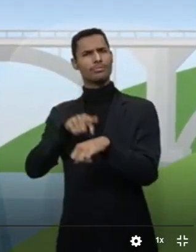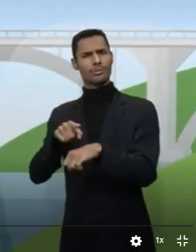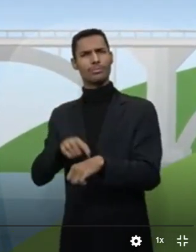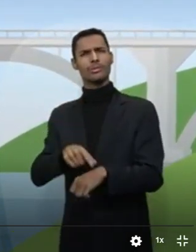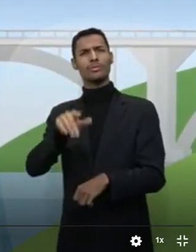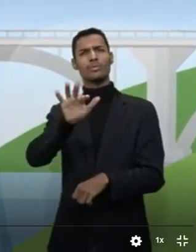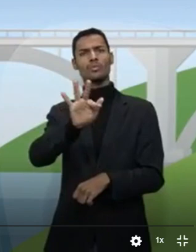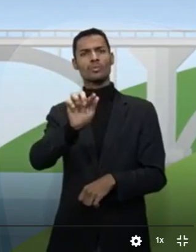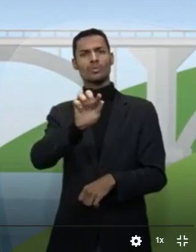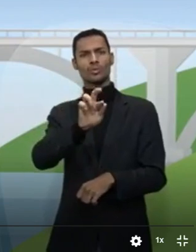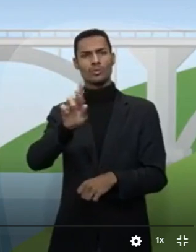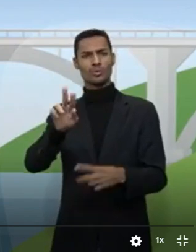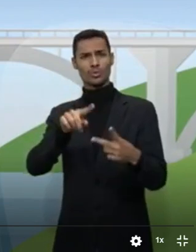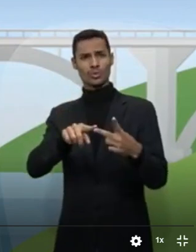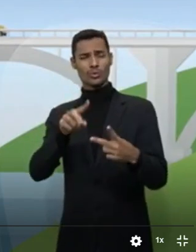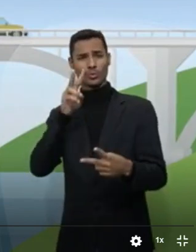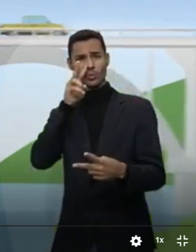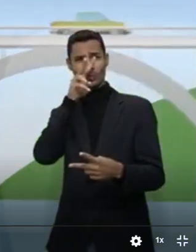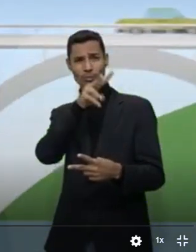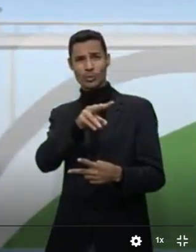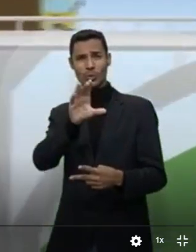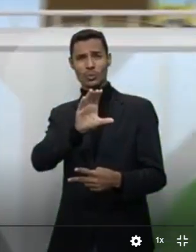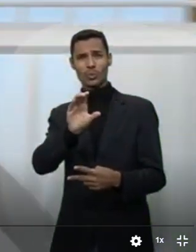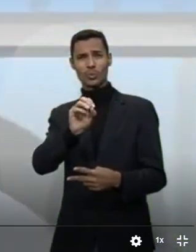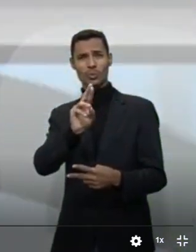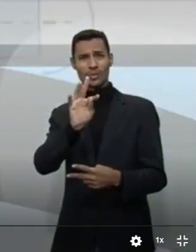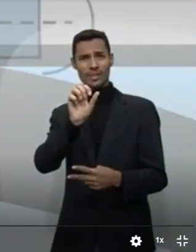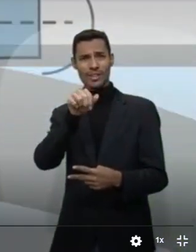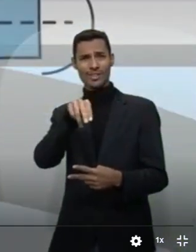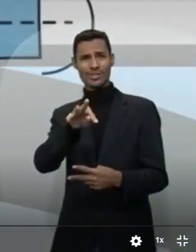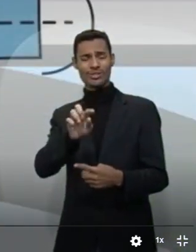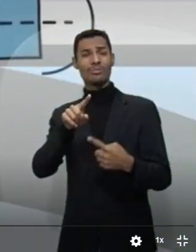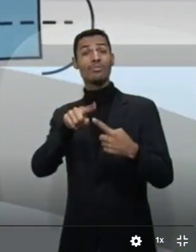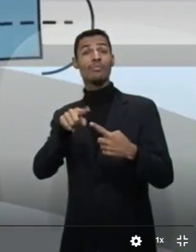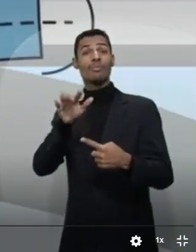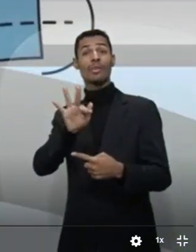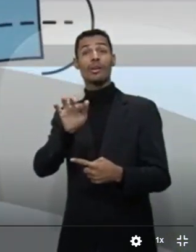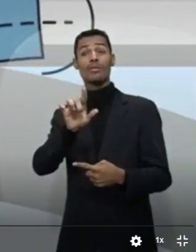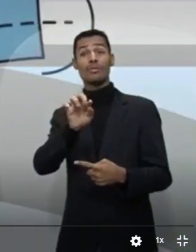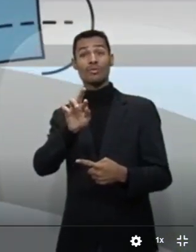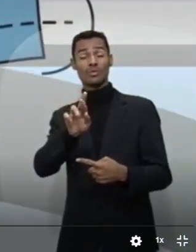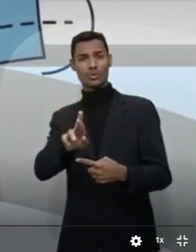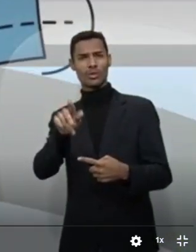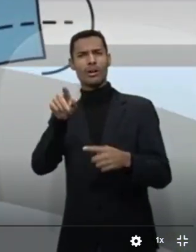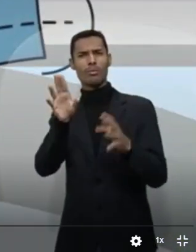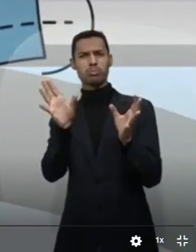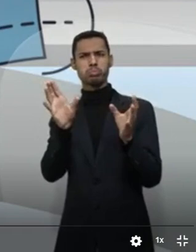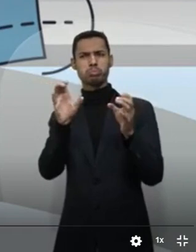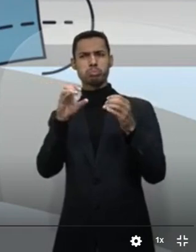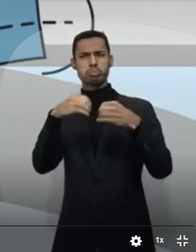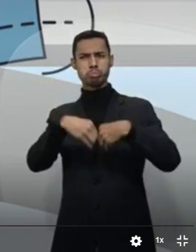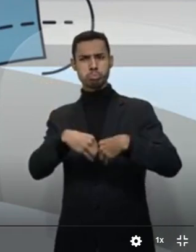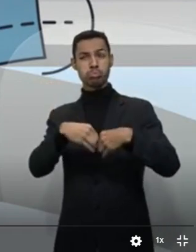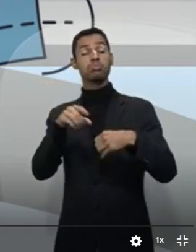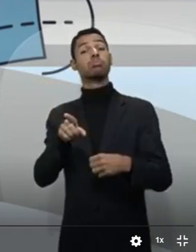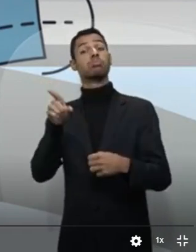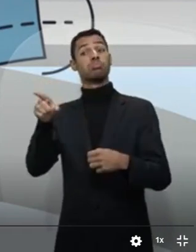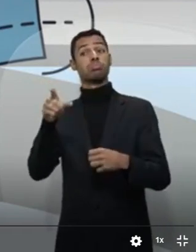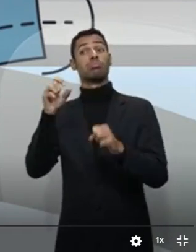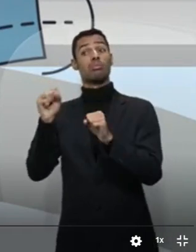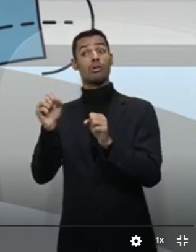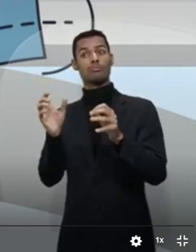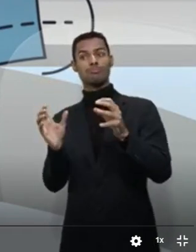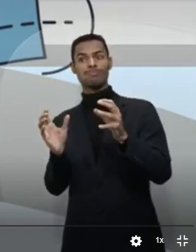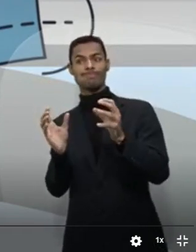fletor e do esforço cortante. O momento fletor é um esforço que tende a curvar a viga, de modo que de